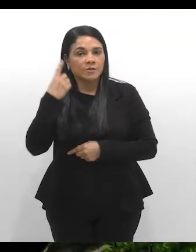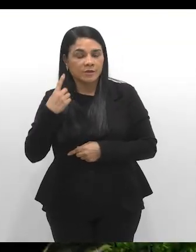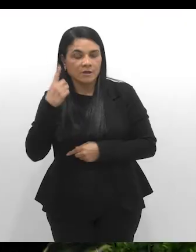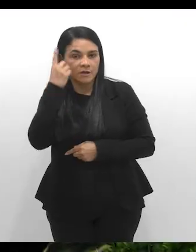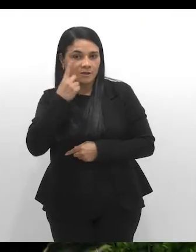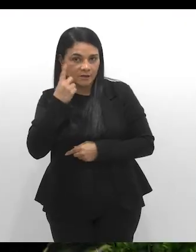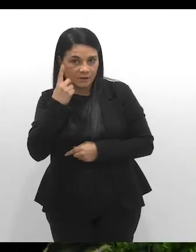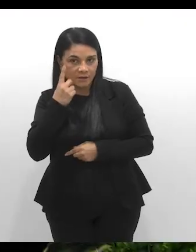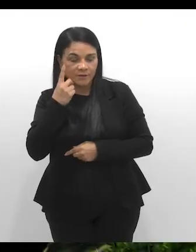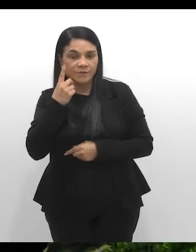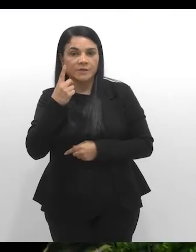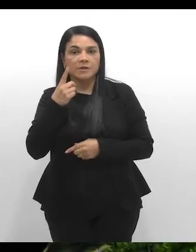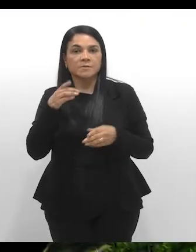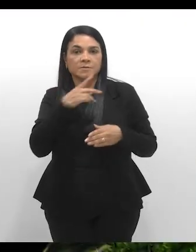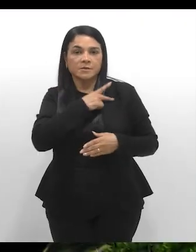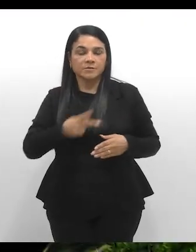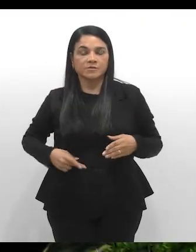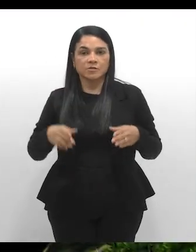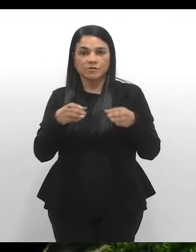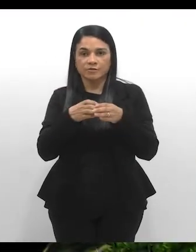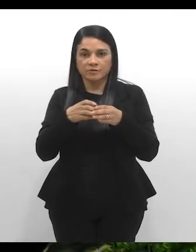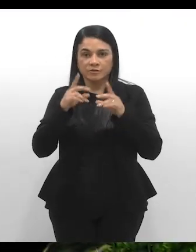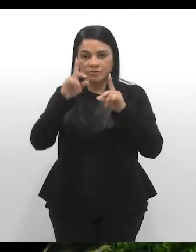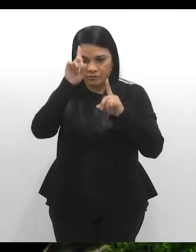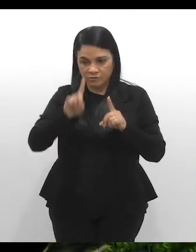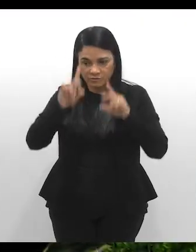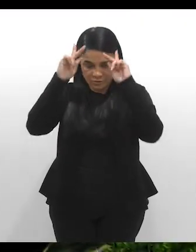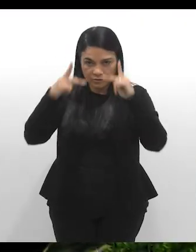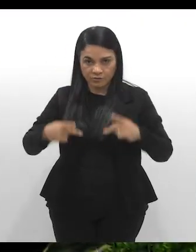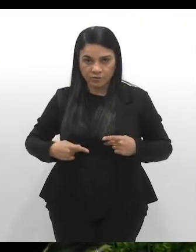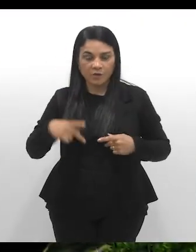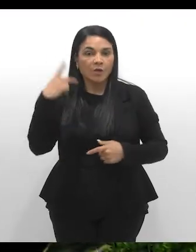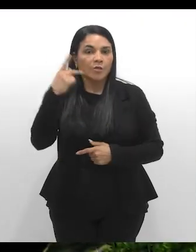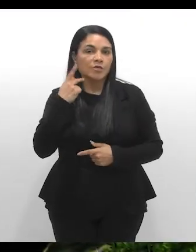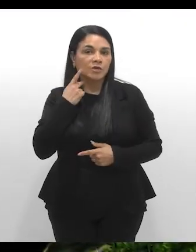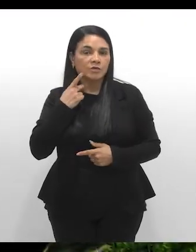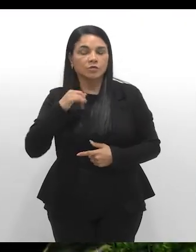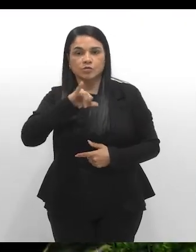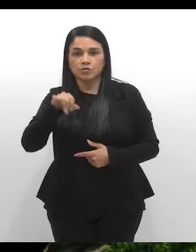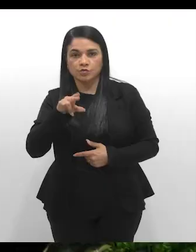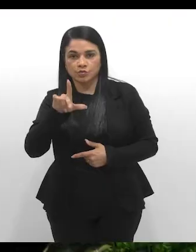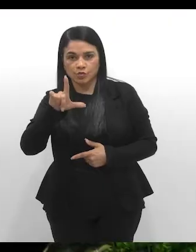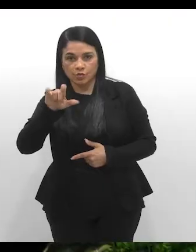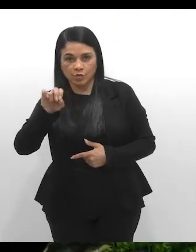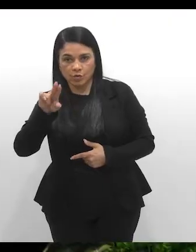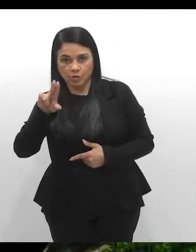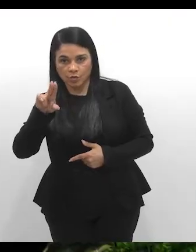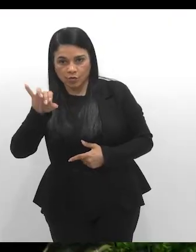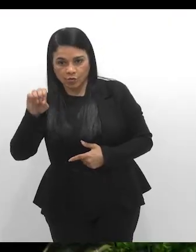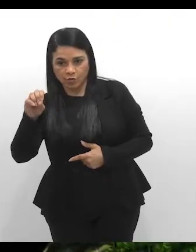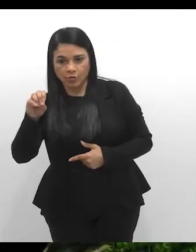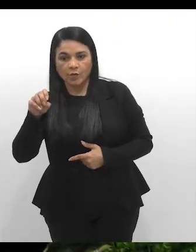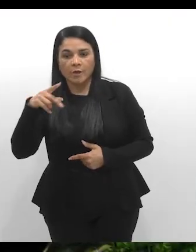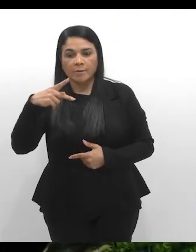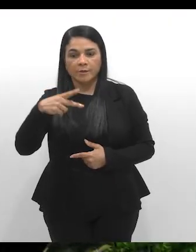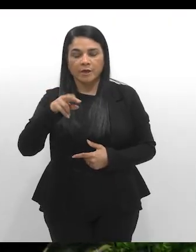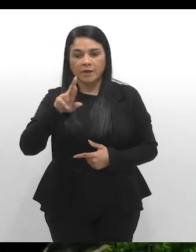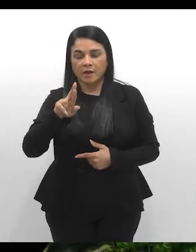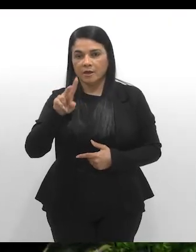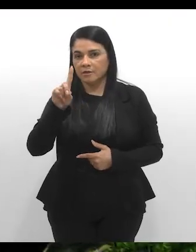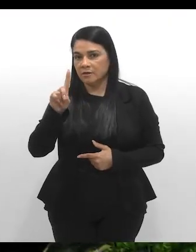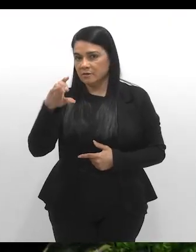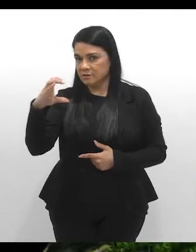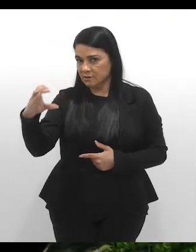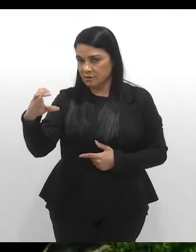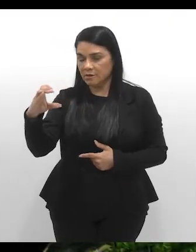preside a Comissão de Direitos Humanos da Alerj, o procurador Júlio Araújo, da PRDC, Procuradoria Regional de Defesa